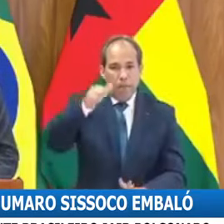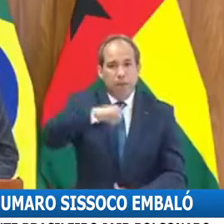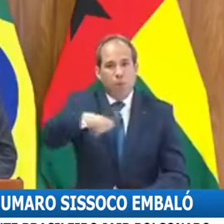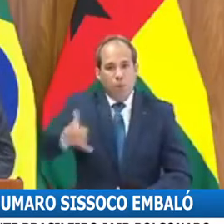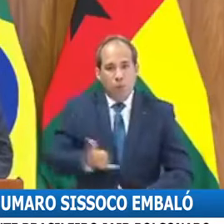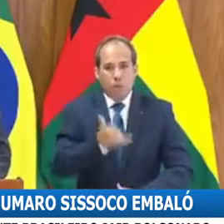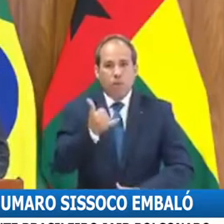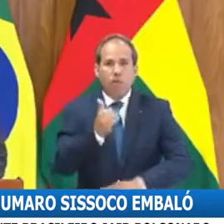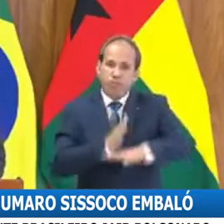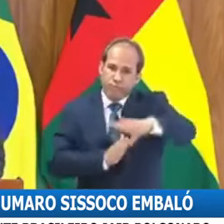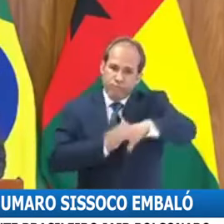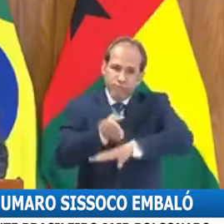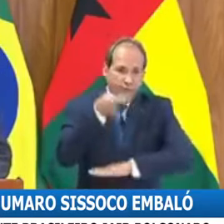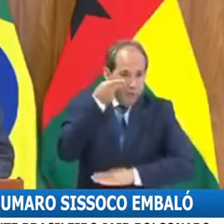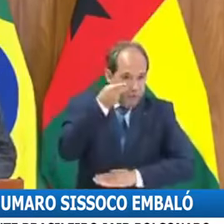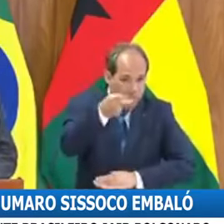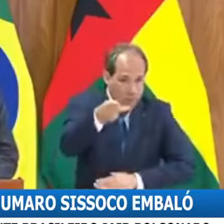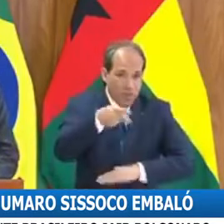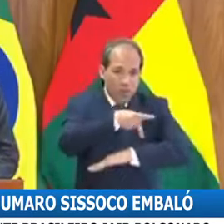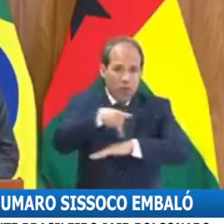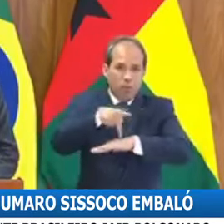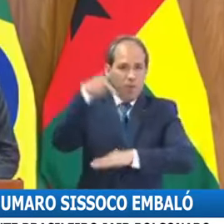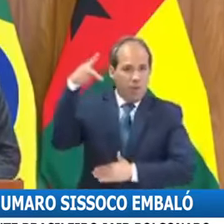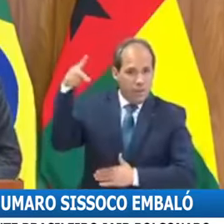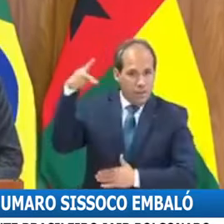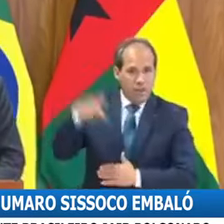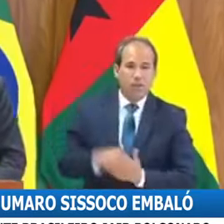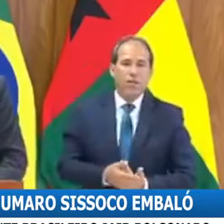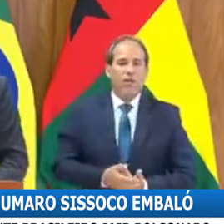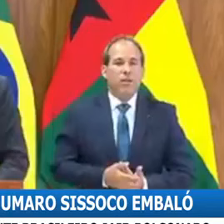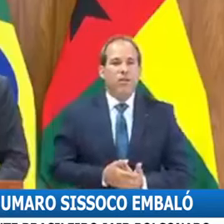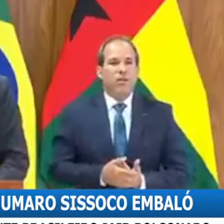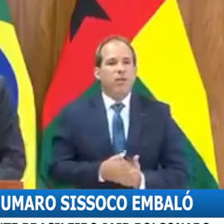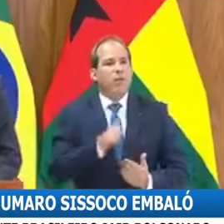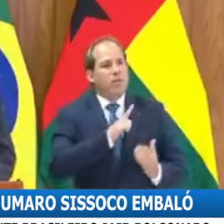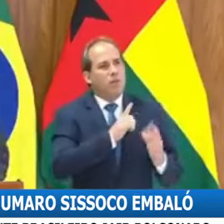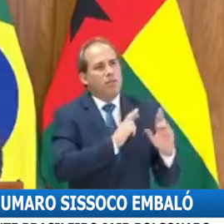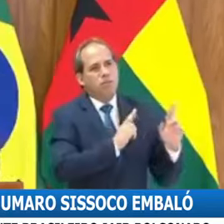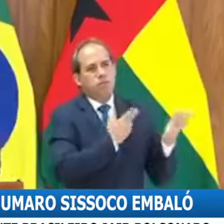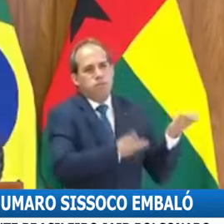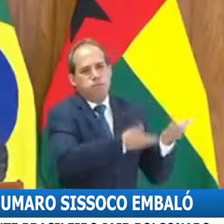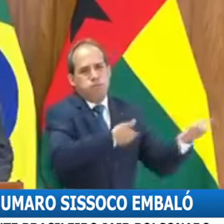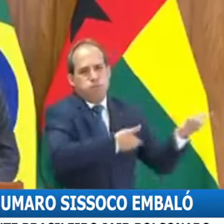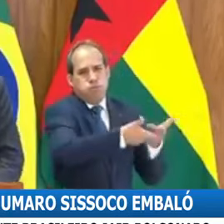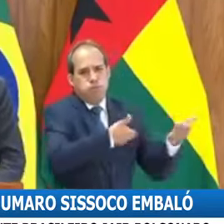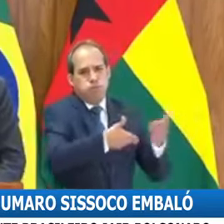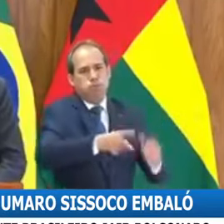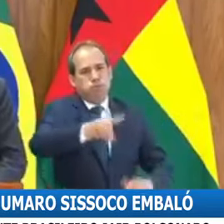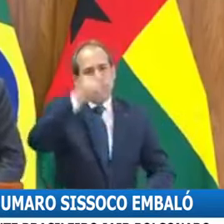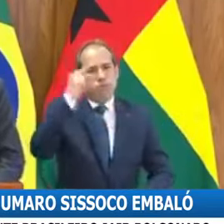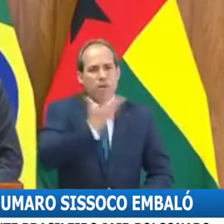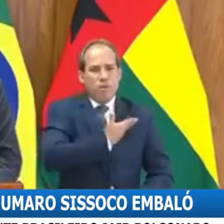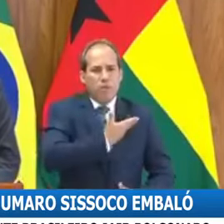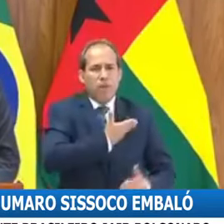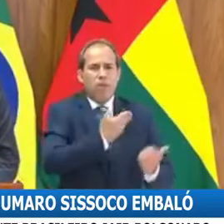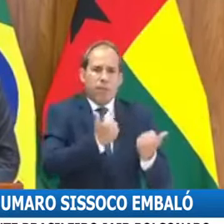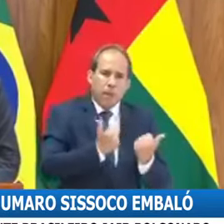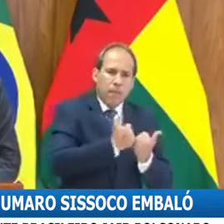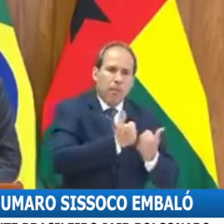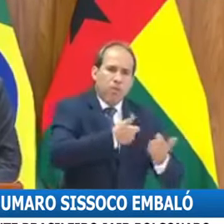de visitarmos o seu país temos laços bastante antigo de amizade e cooperação entre nossos